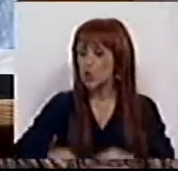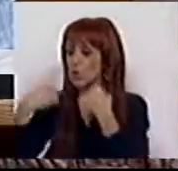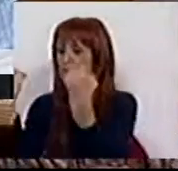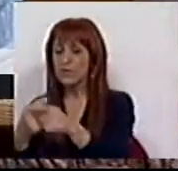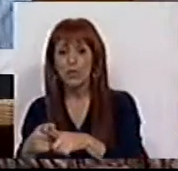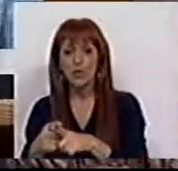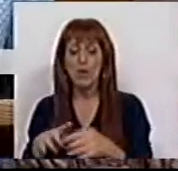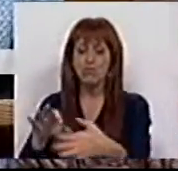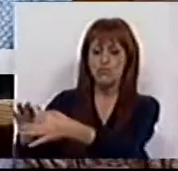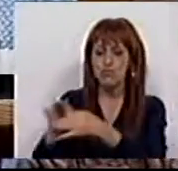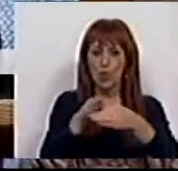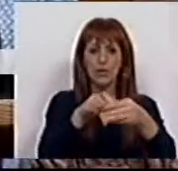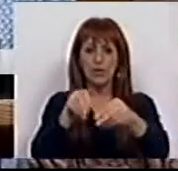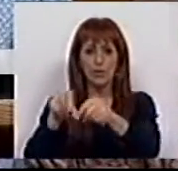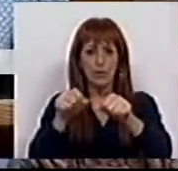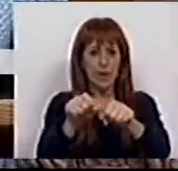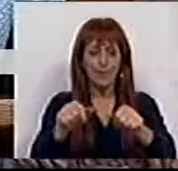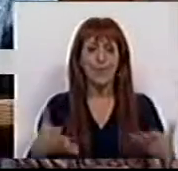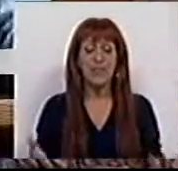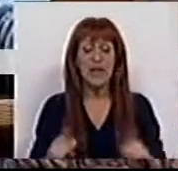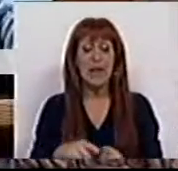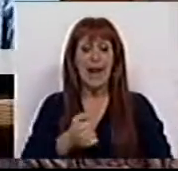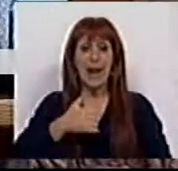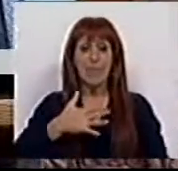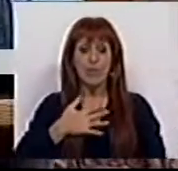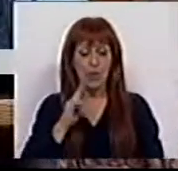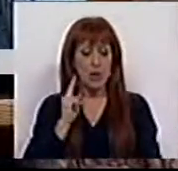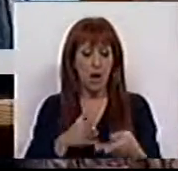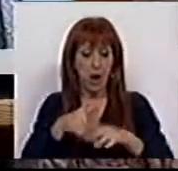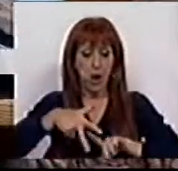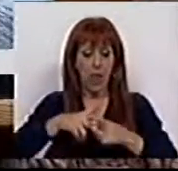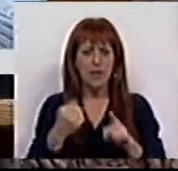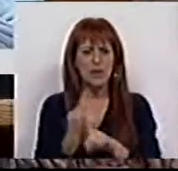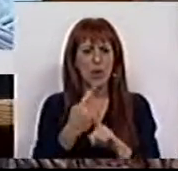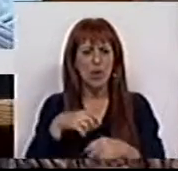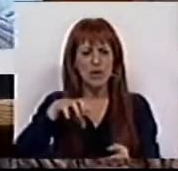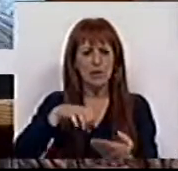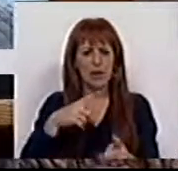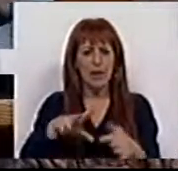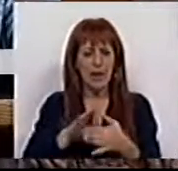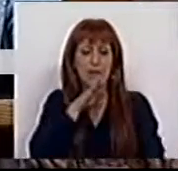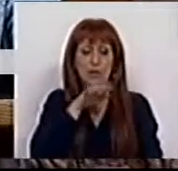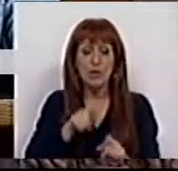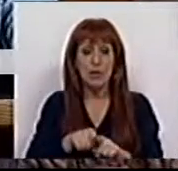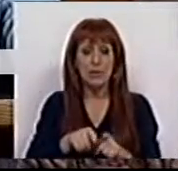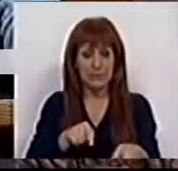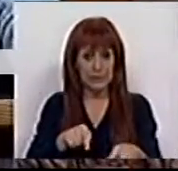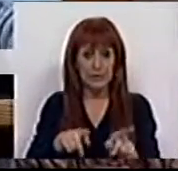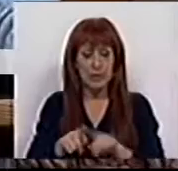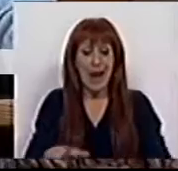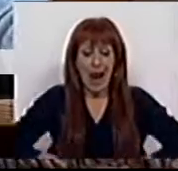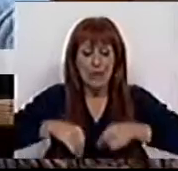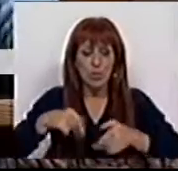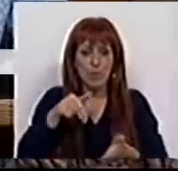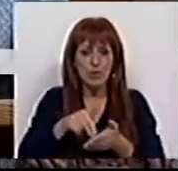social e de coesão territorial. A empresa de manutenção de equipamento ferroviário, EMF,